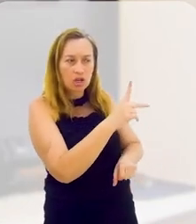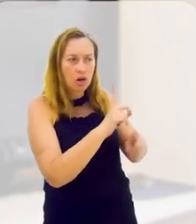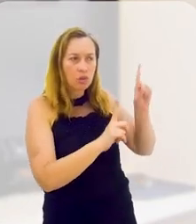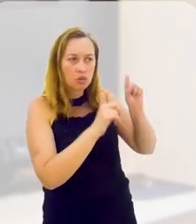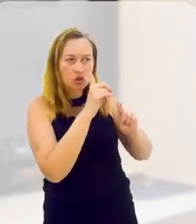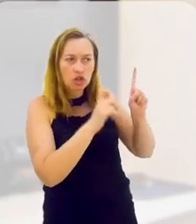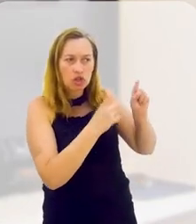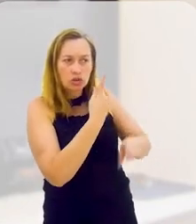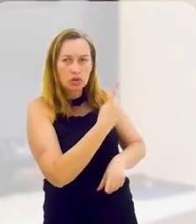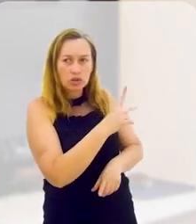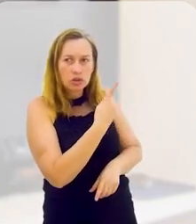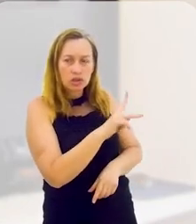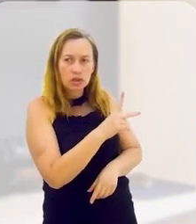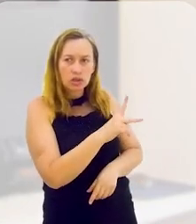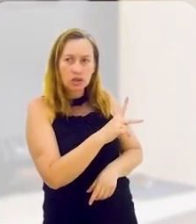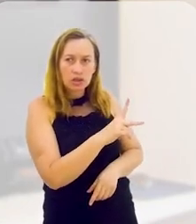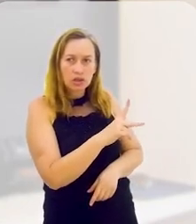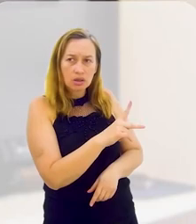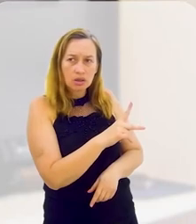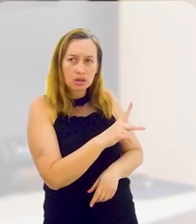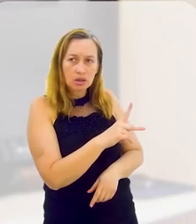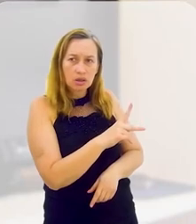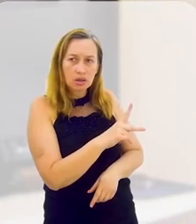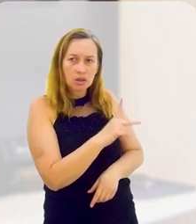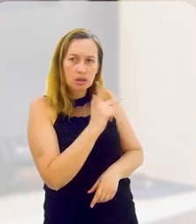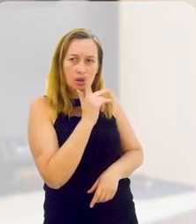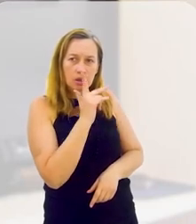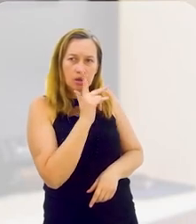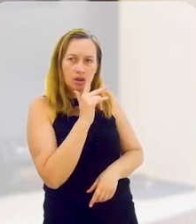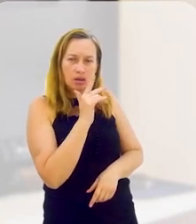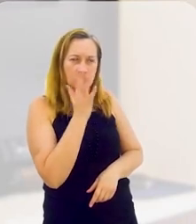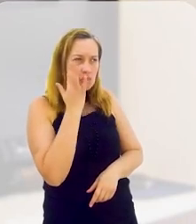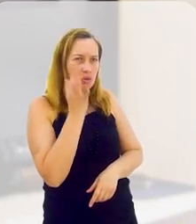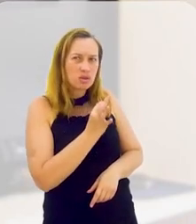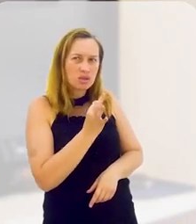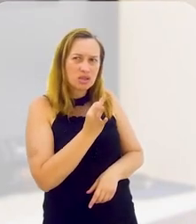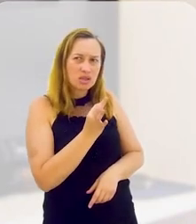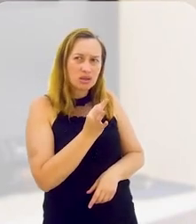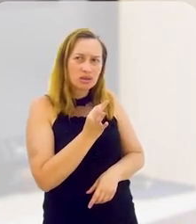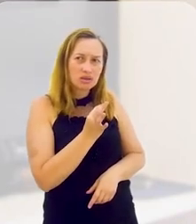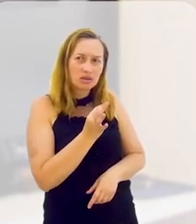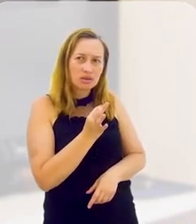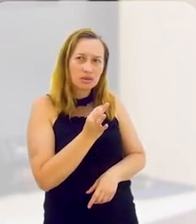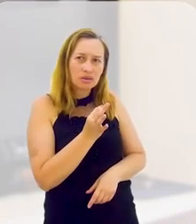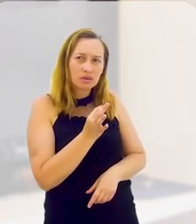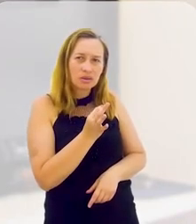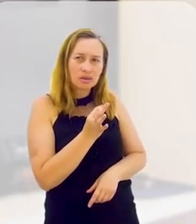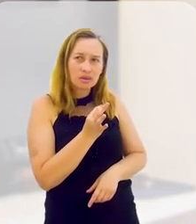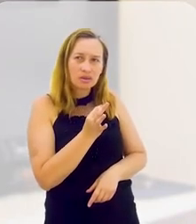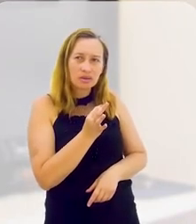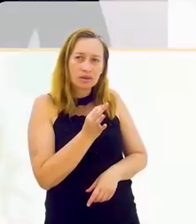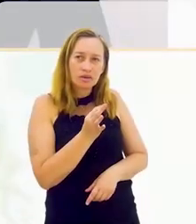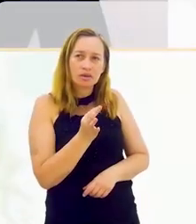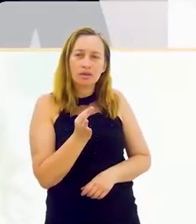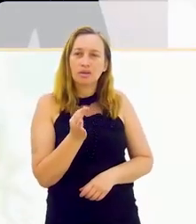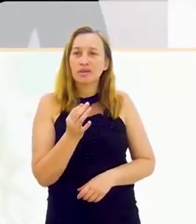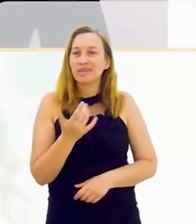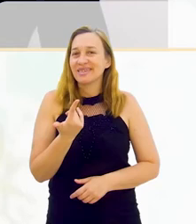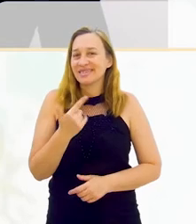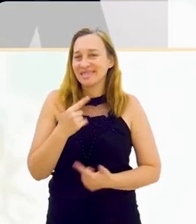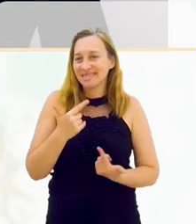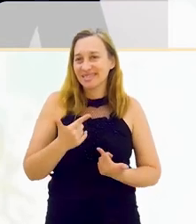eu olhava para os gestos dela. E eu parece que, não sei, é um negócio esquisito.